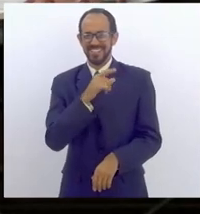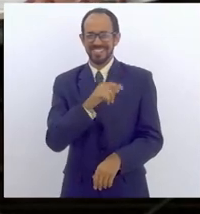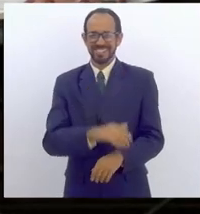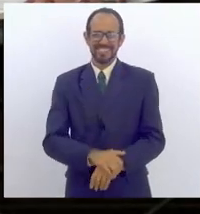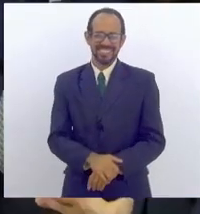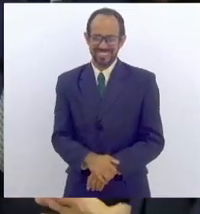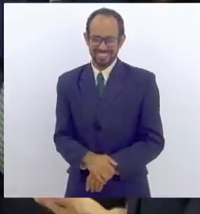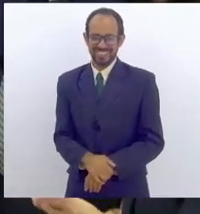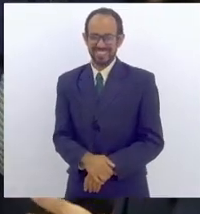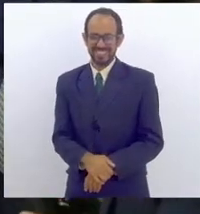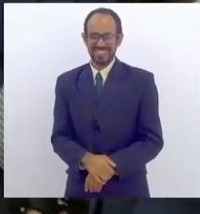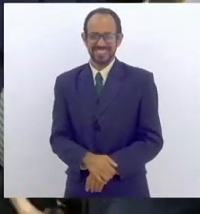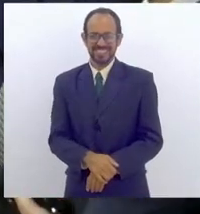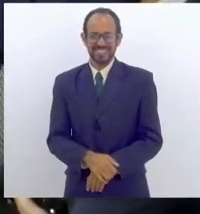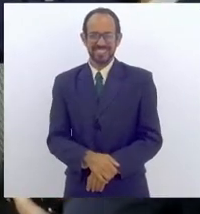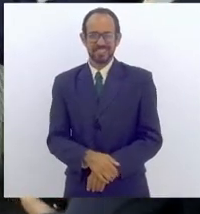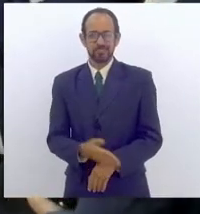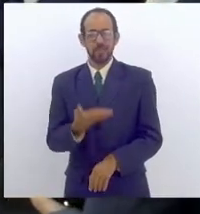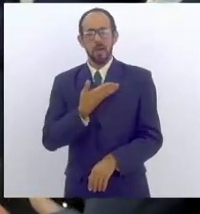querido